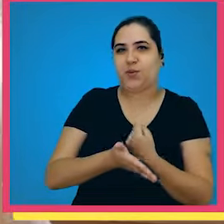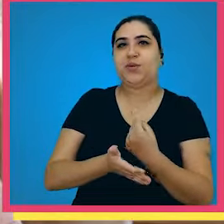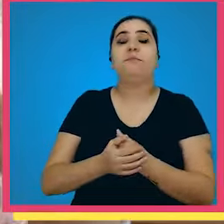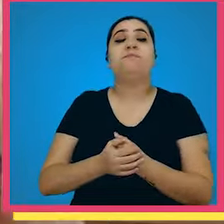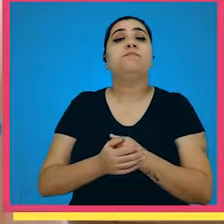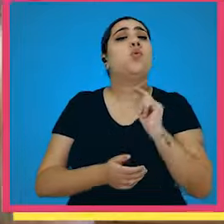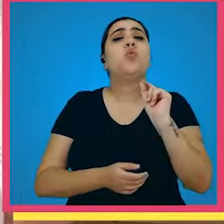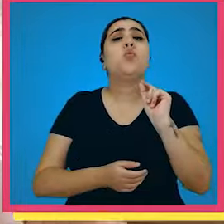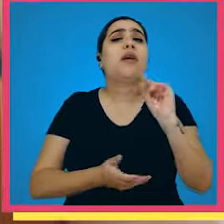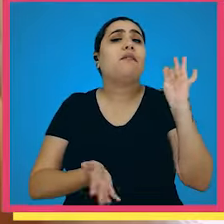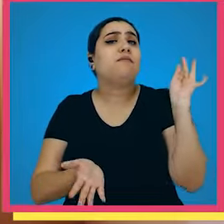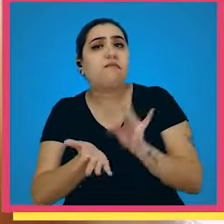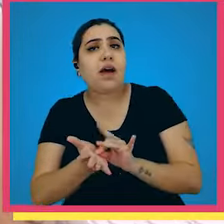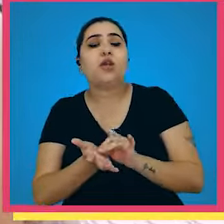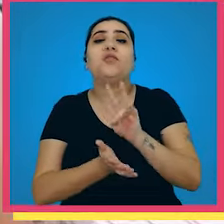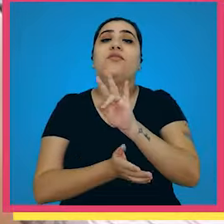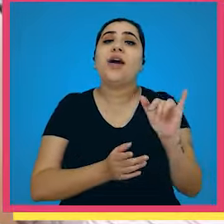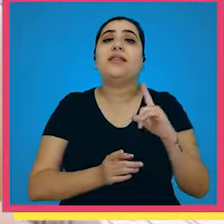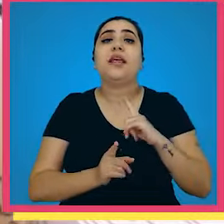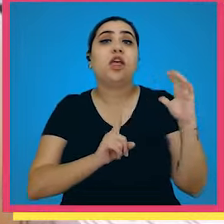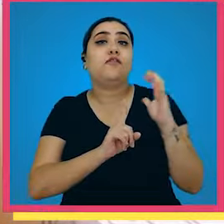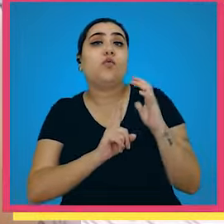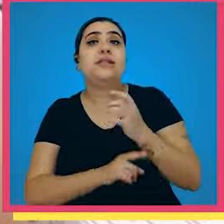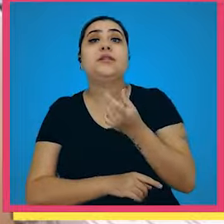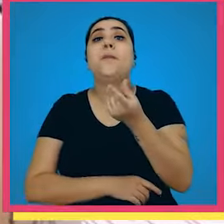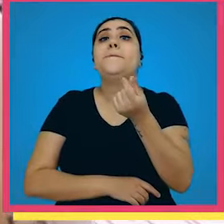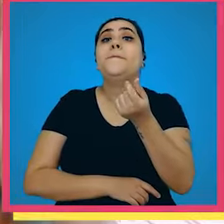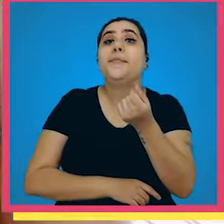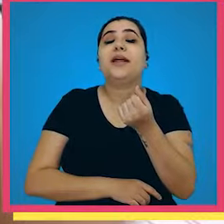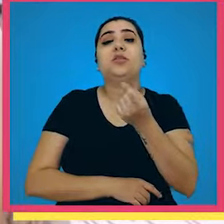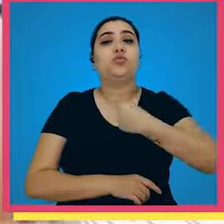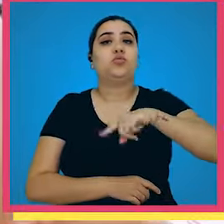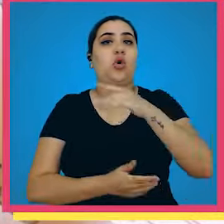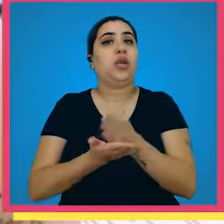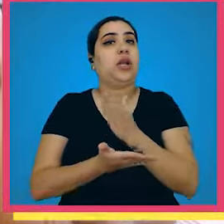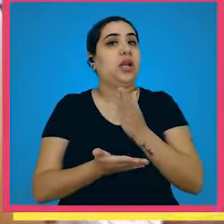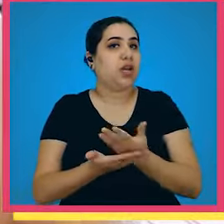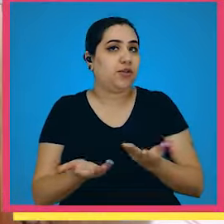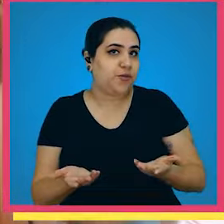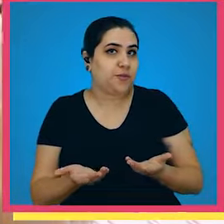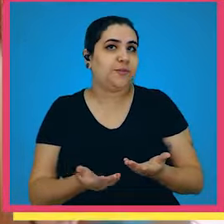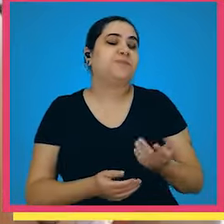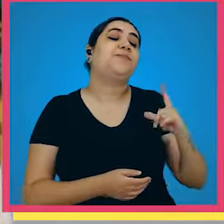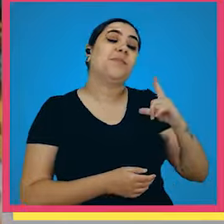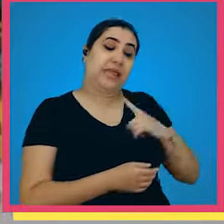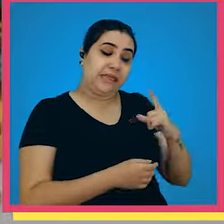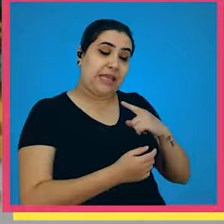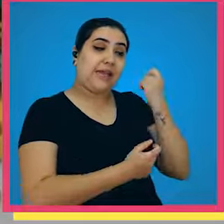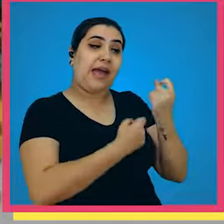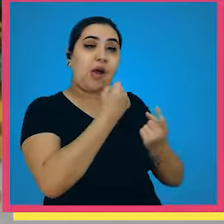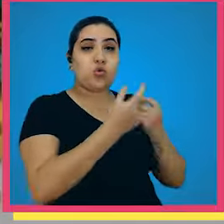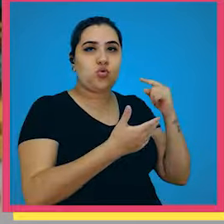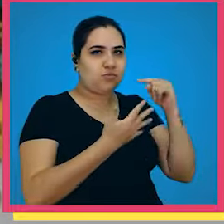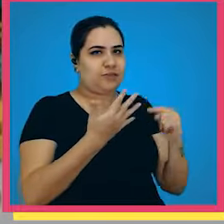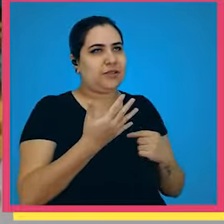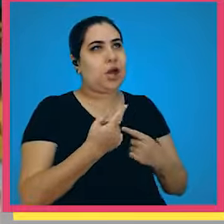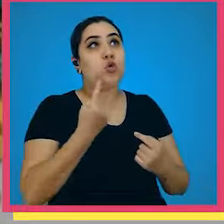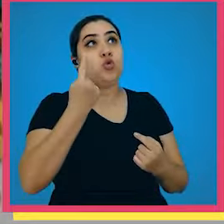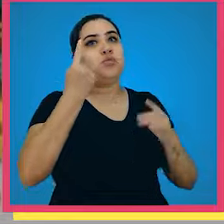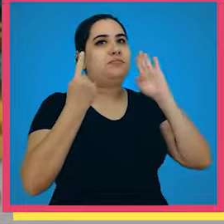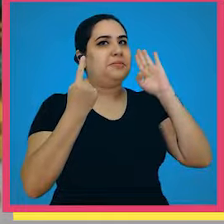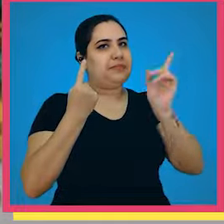mundo pergunta, é o que de fato vai influenciar no preço dos nossos livros? Bom, são alguns fatores,